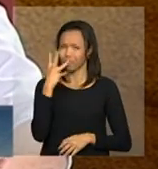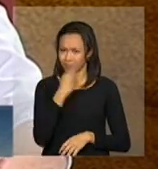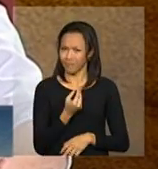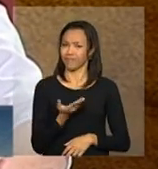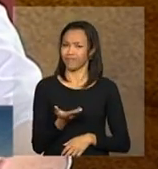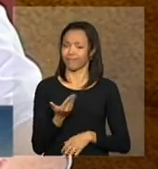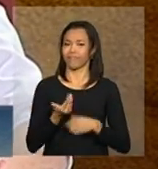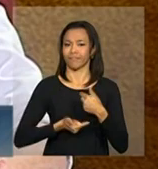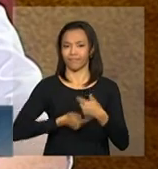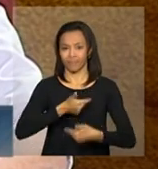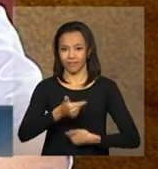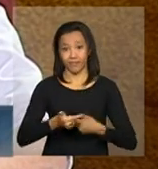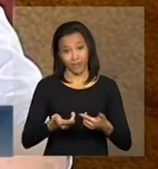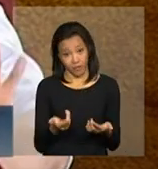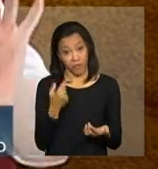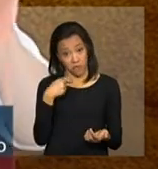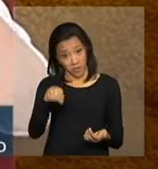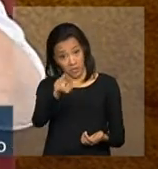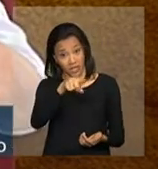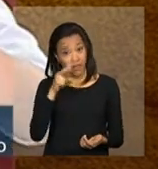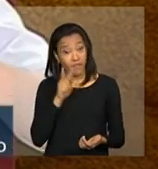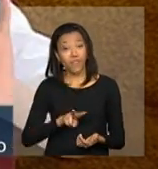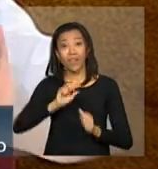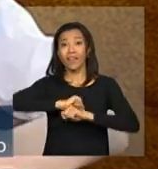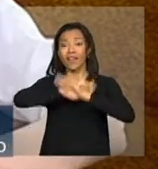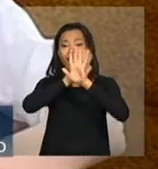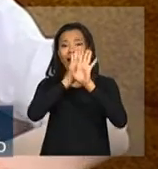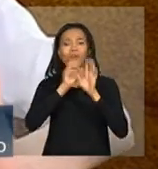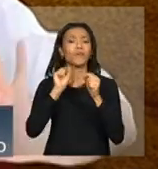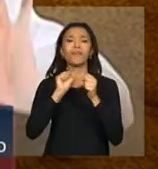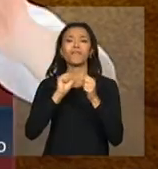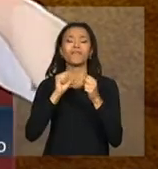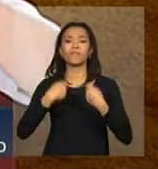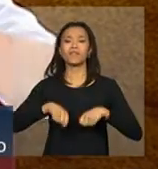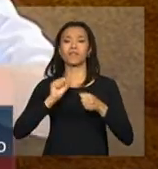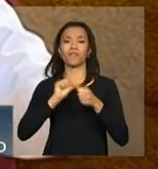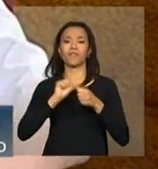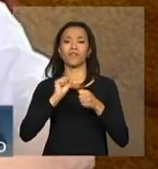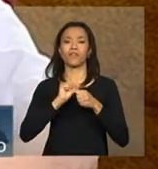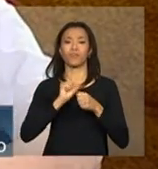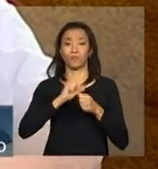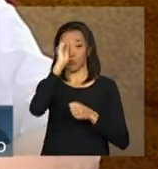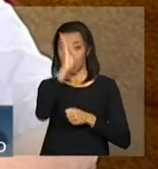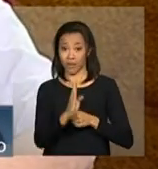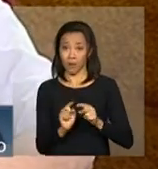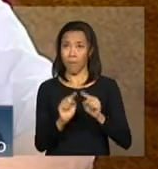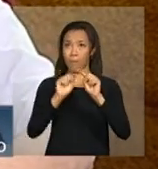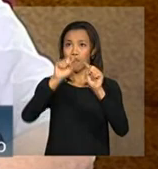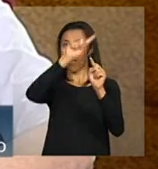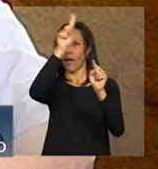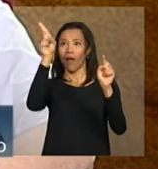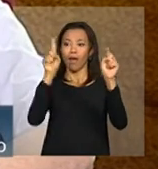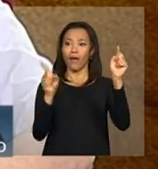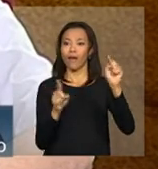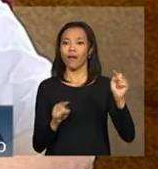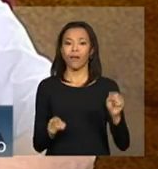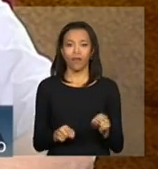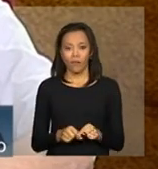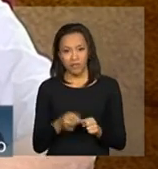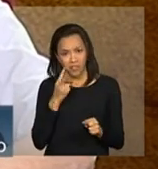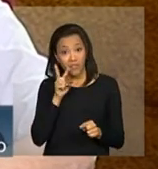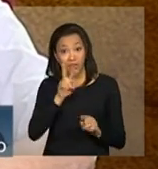isso. Certo? Então, você vê o desenho claro do que precisa ser feito. As prioridades ficam claramente desenhadas ali.